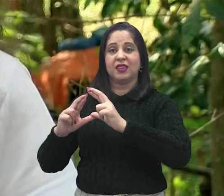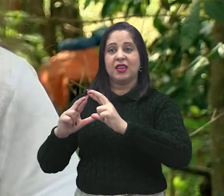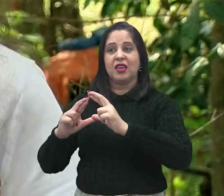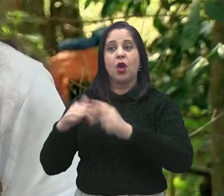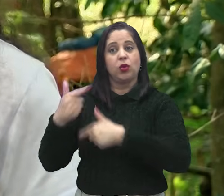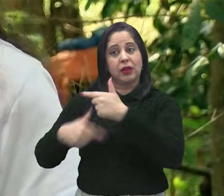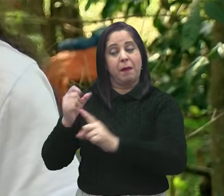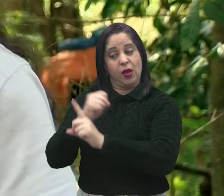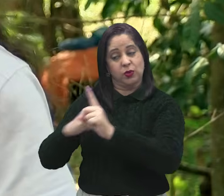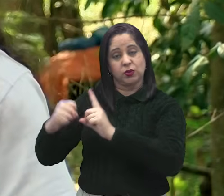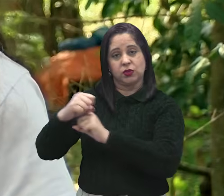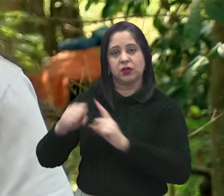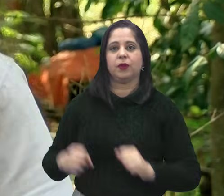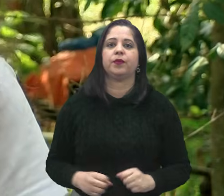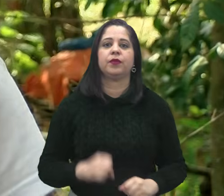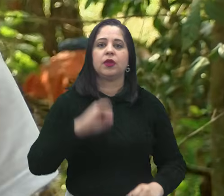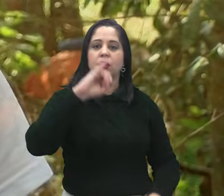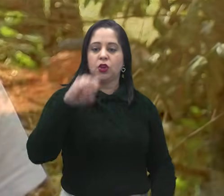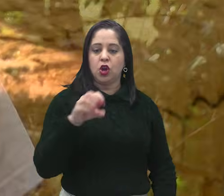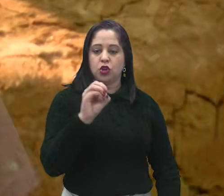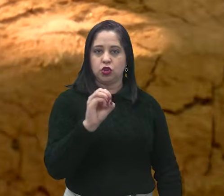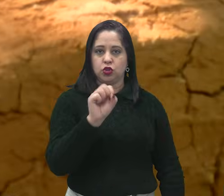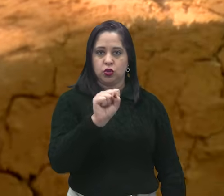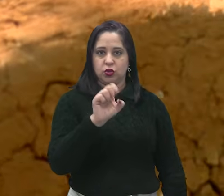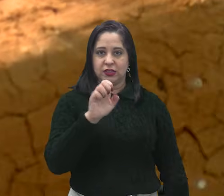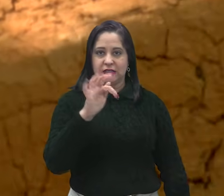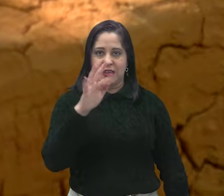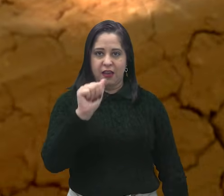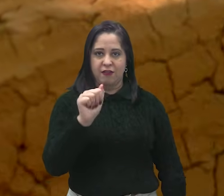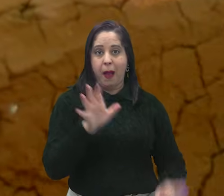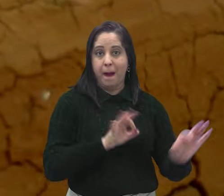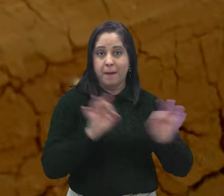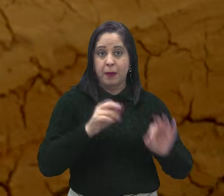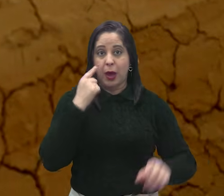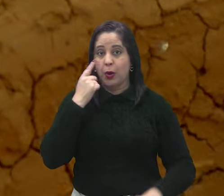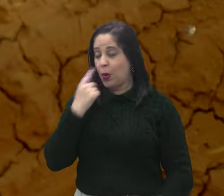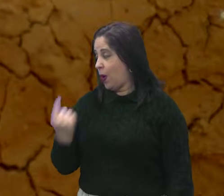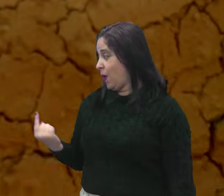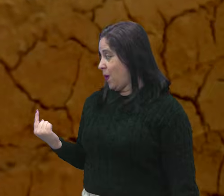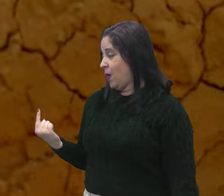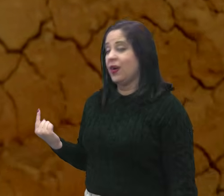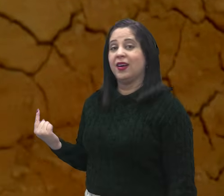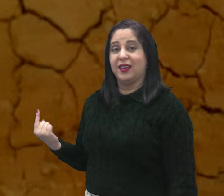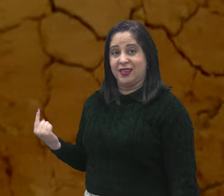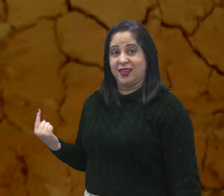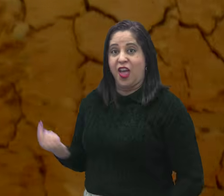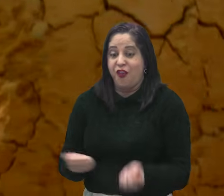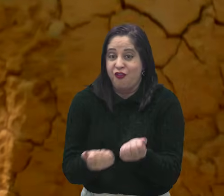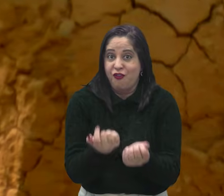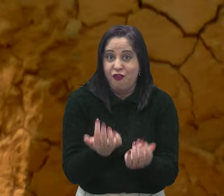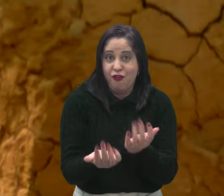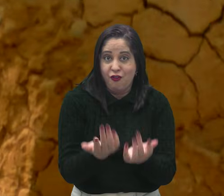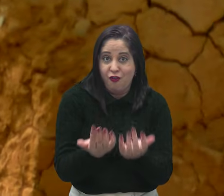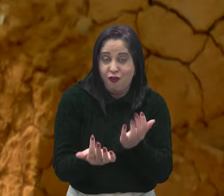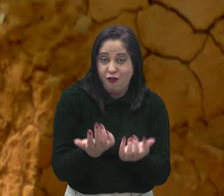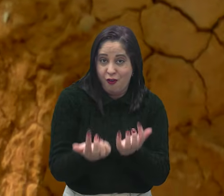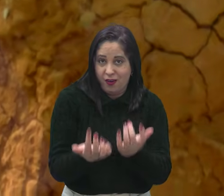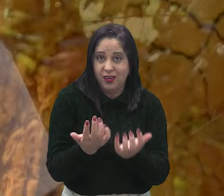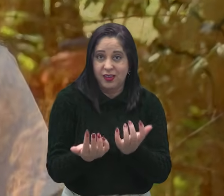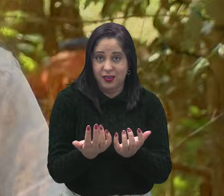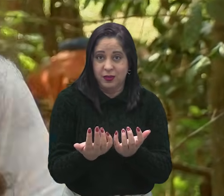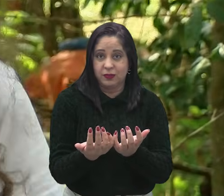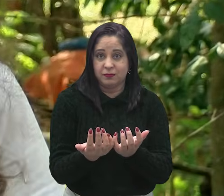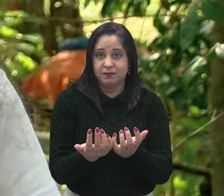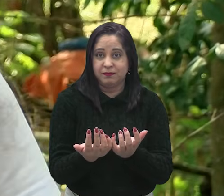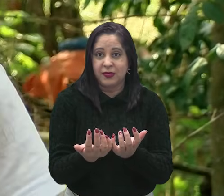Josefa, que fez aquele fogão de barro lá embaixo e que tinha assim vontade